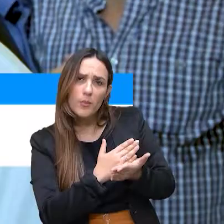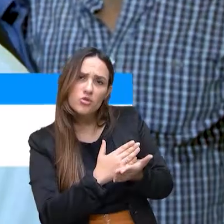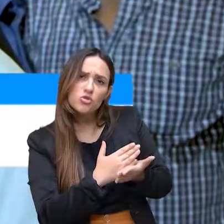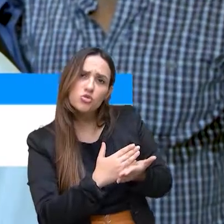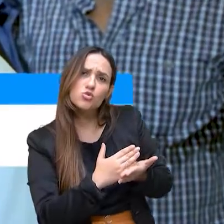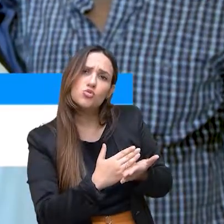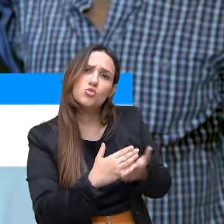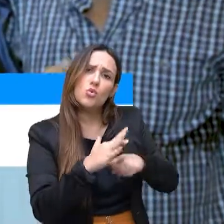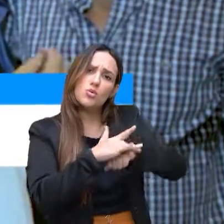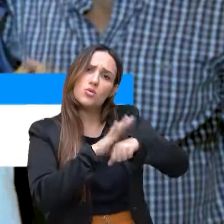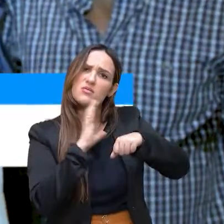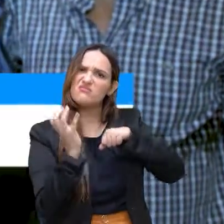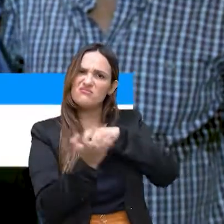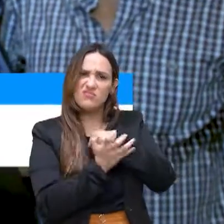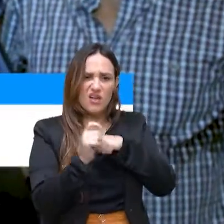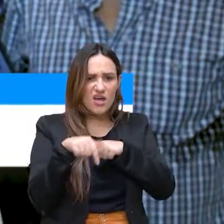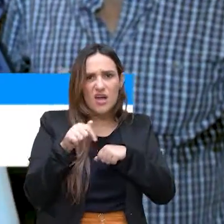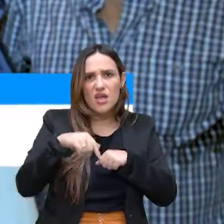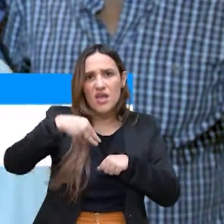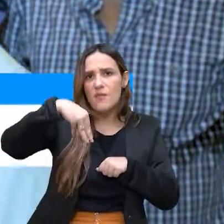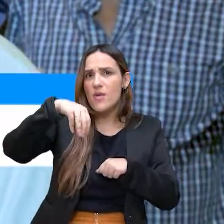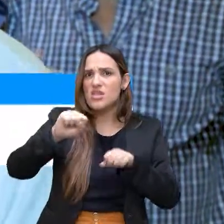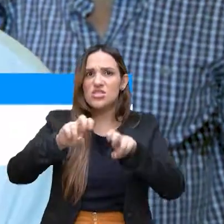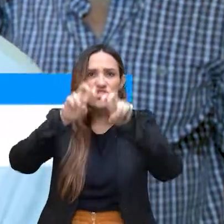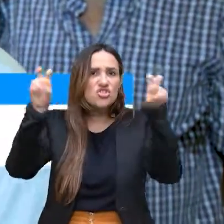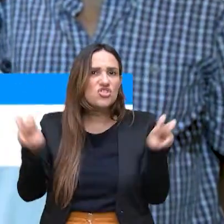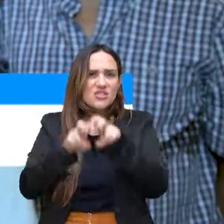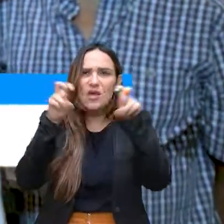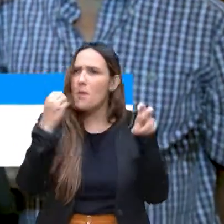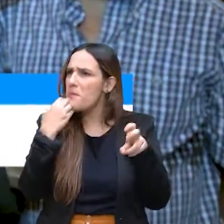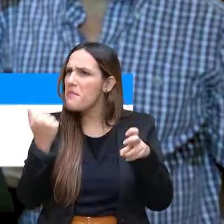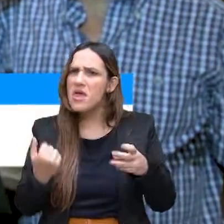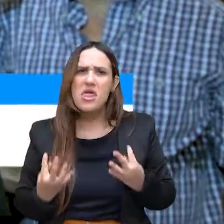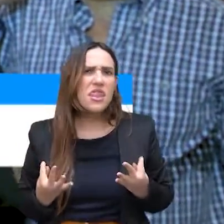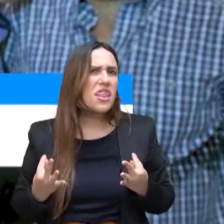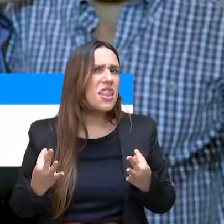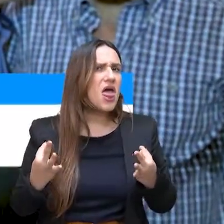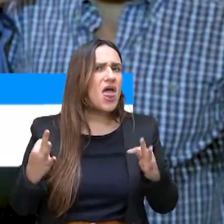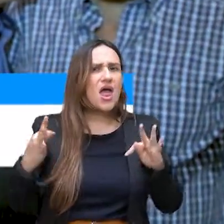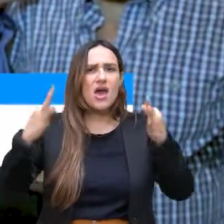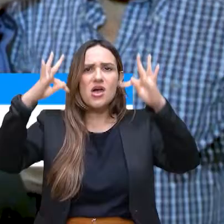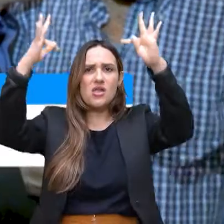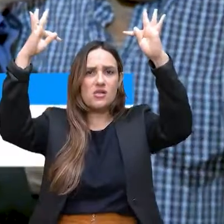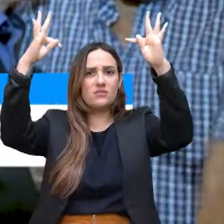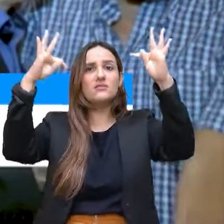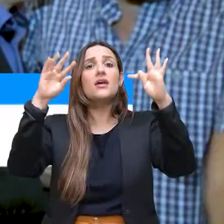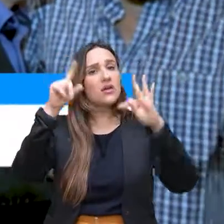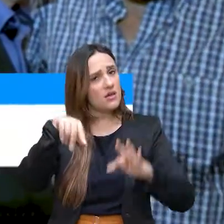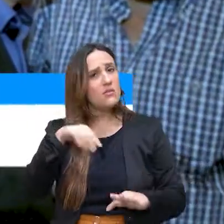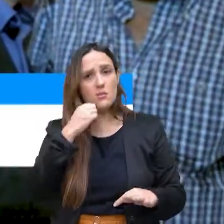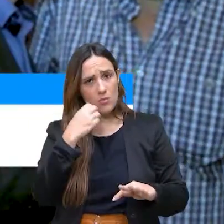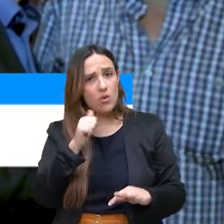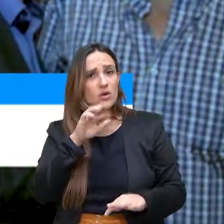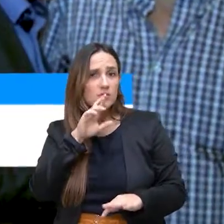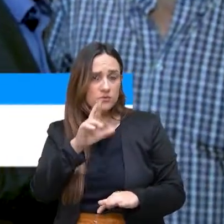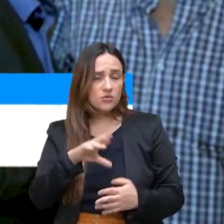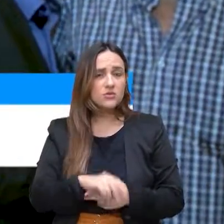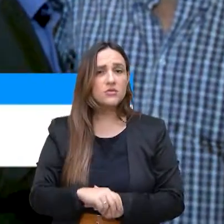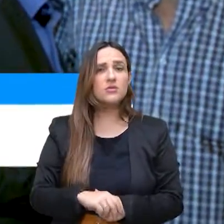vem despontando o Brasil afora em termos de inovação, em termos de tecnologia. Essa é